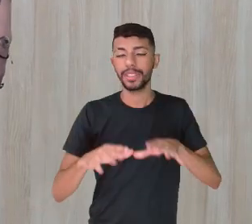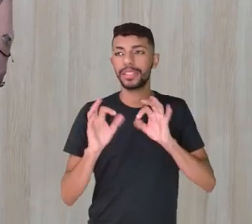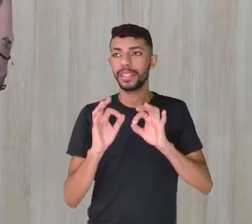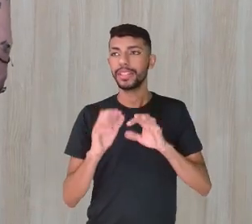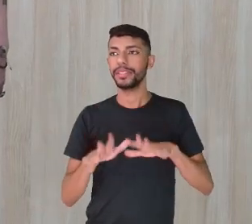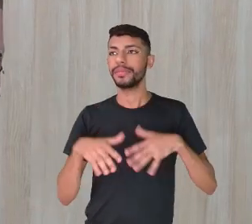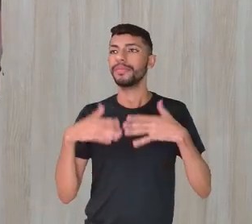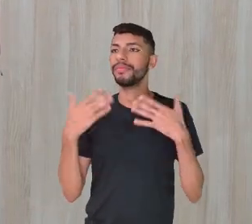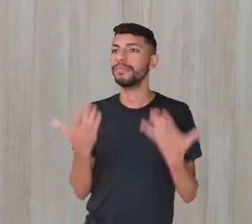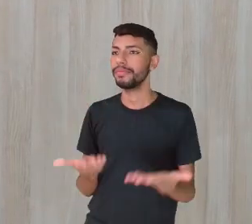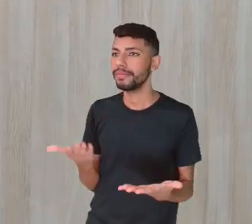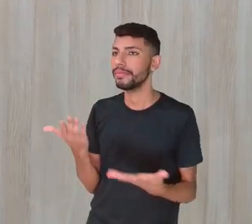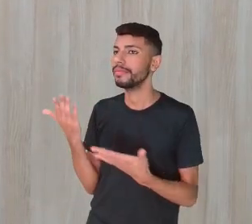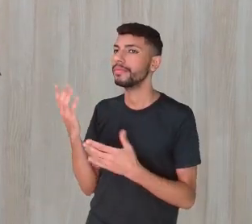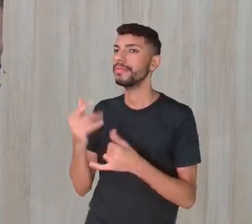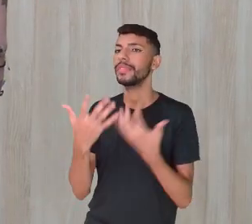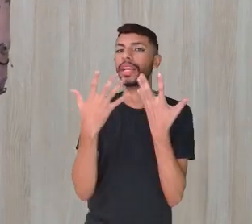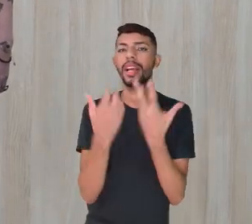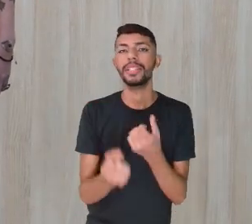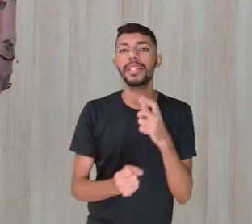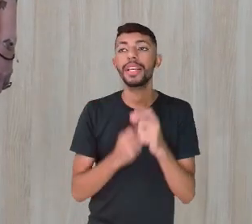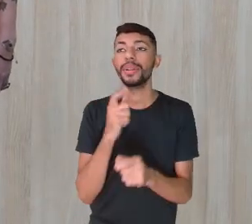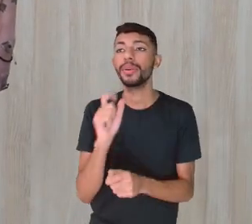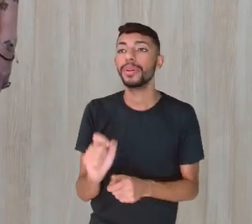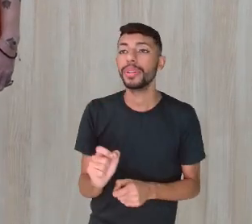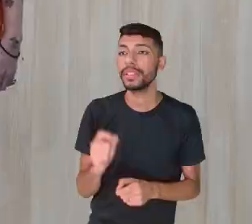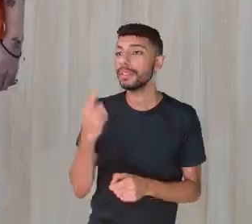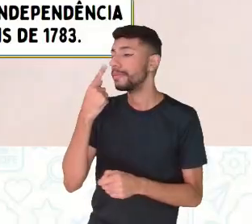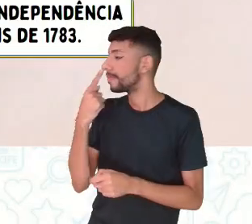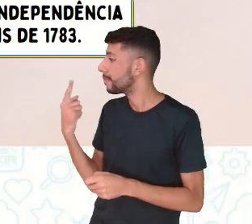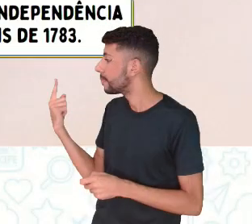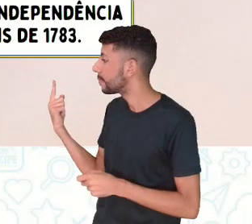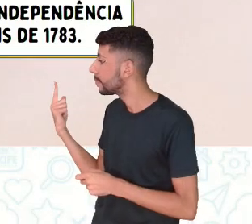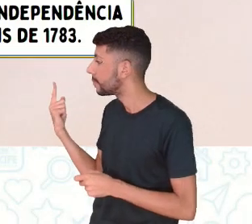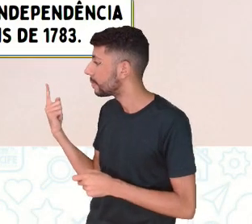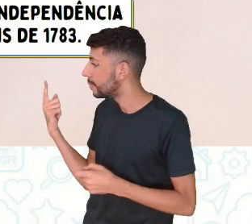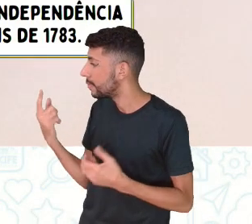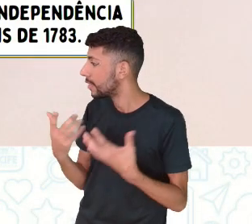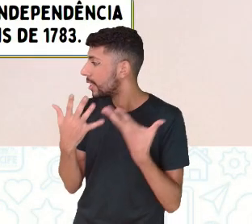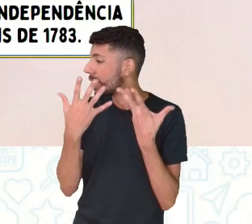assim então, né? Aceitam, vejam aí, aceitaram